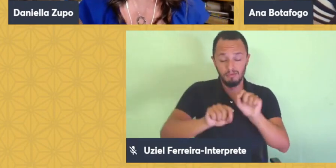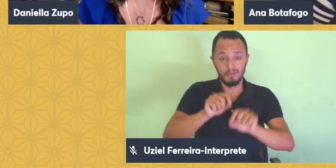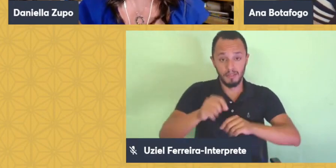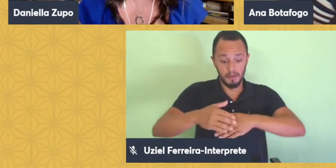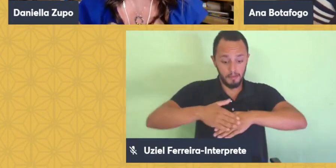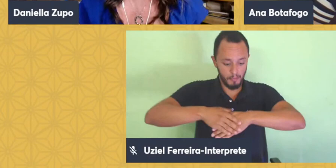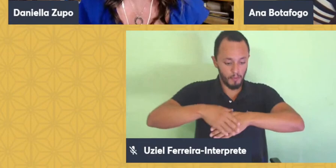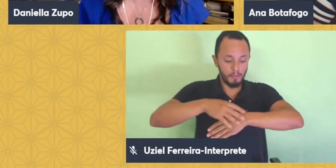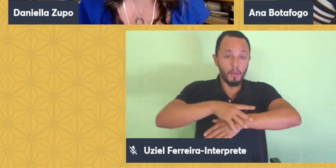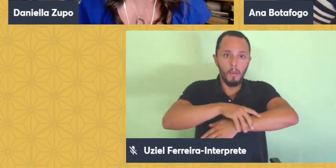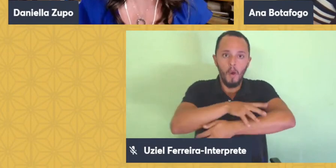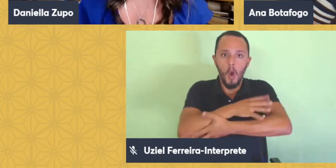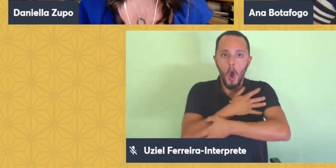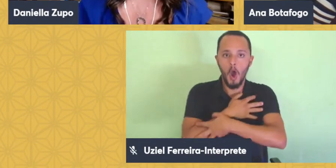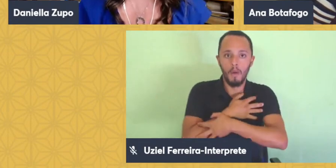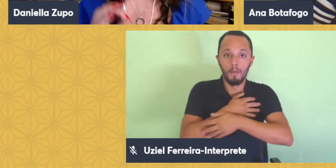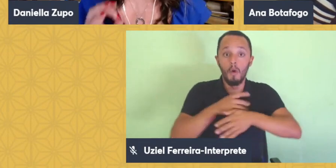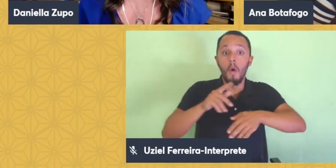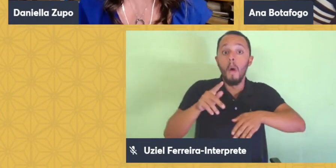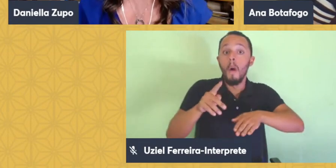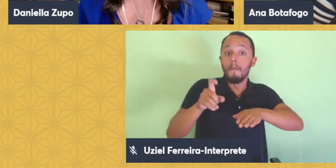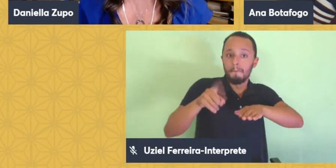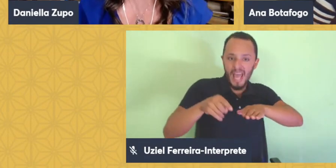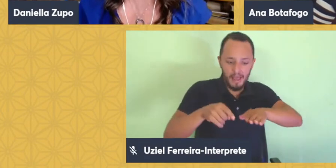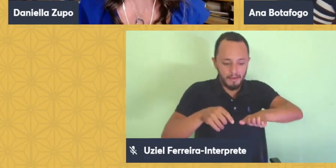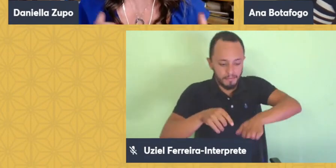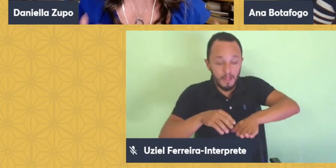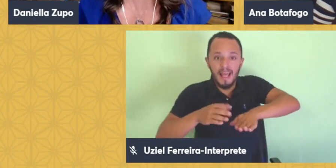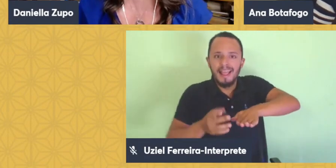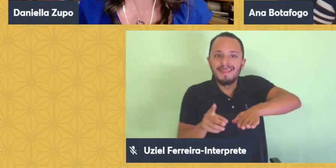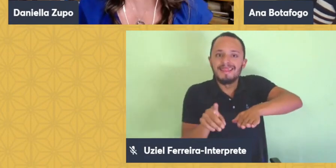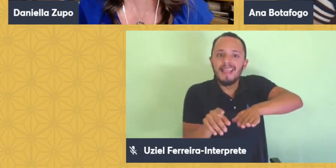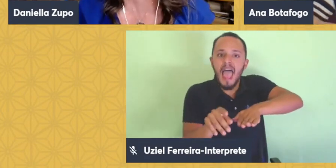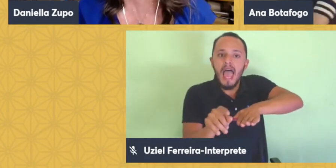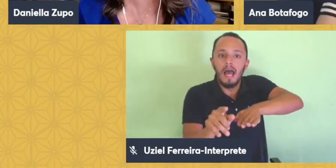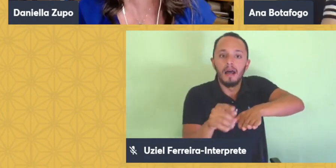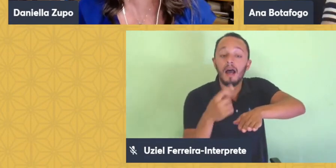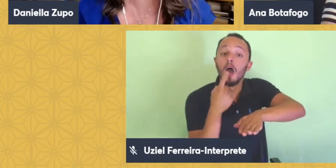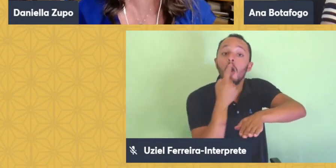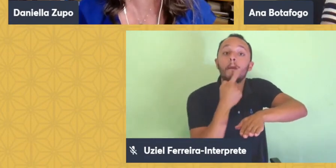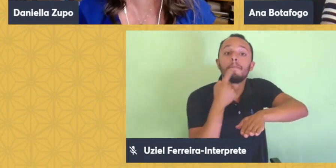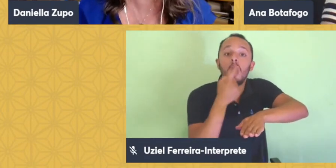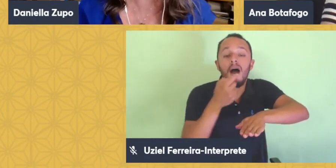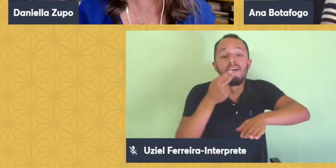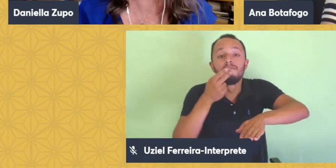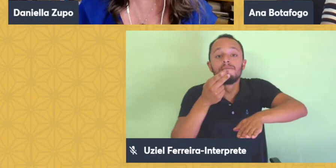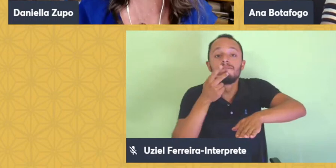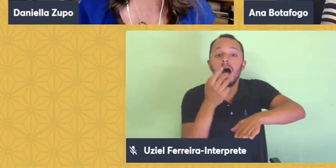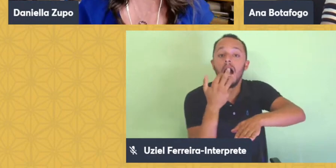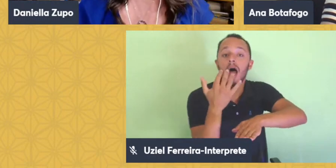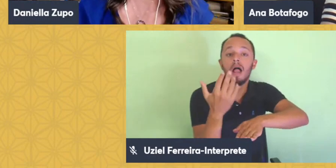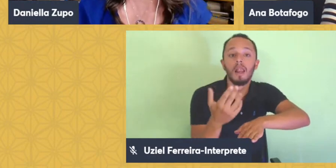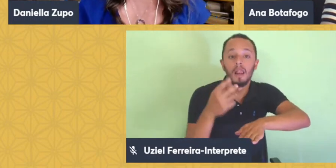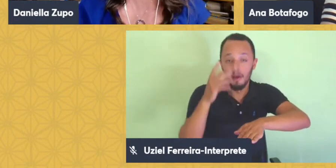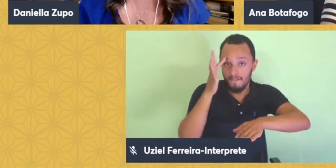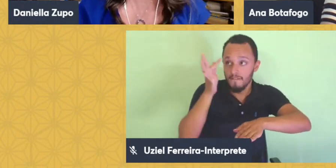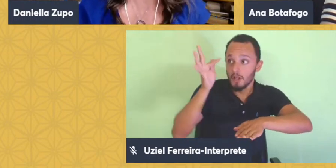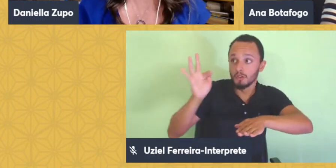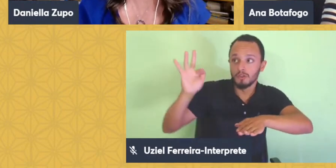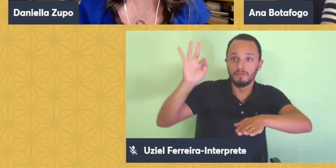os pés são ponto de contato com a terra enquanto a boca manifesta nossos desejos filosofias e questionamentos a dança